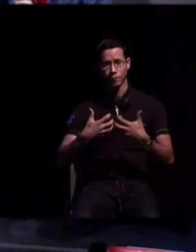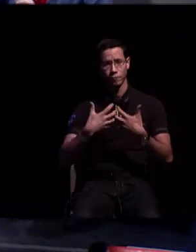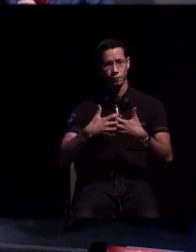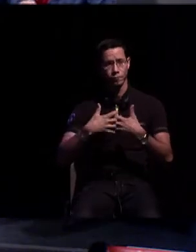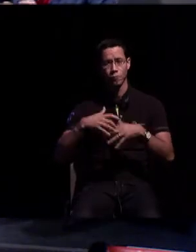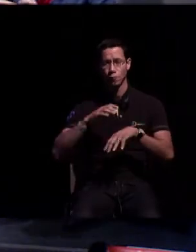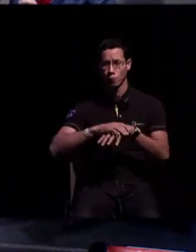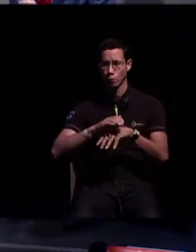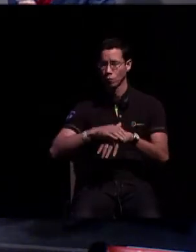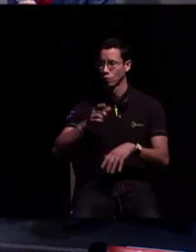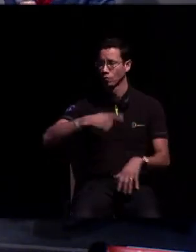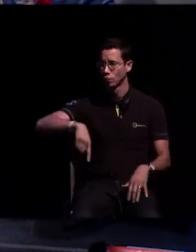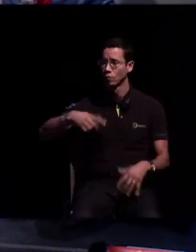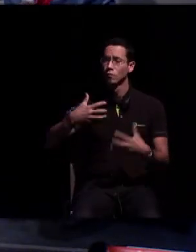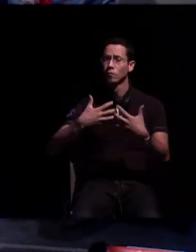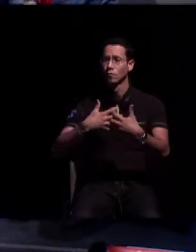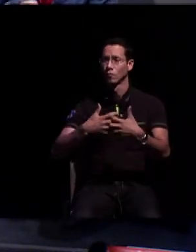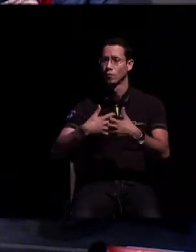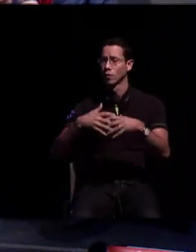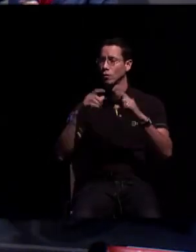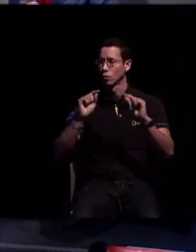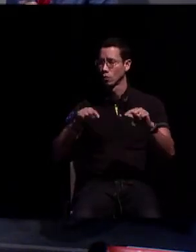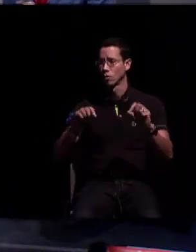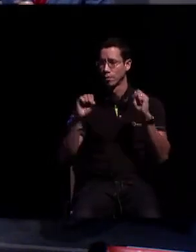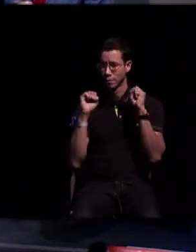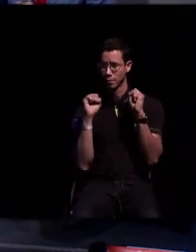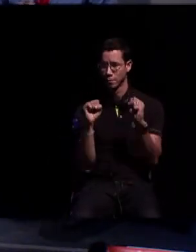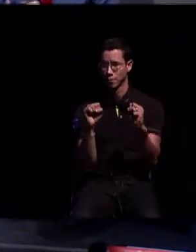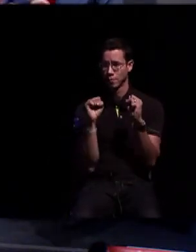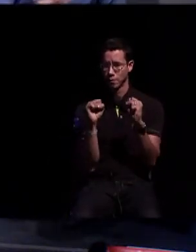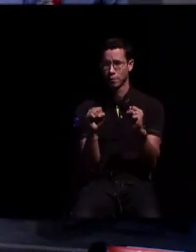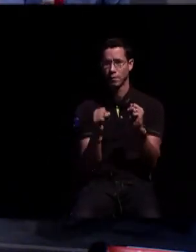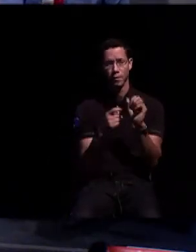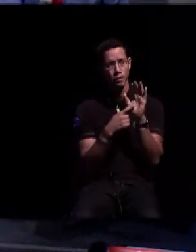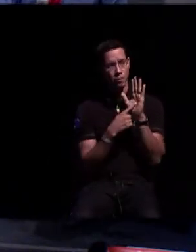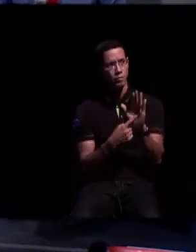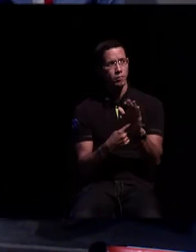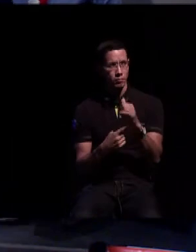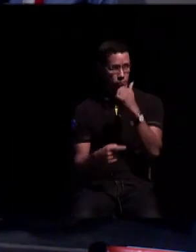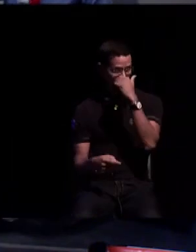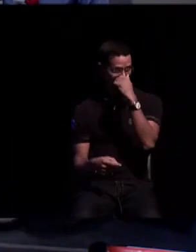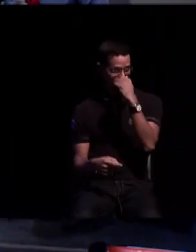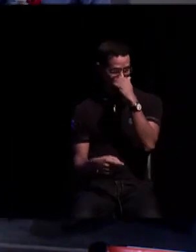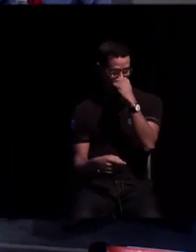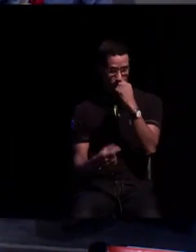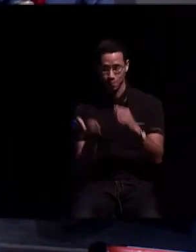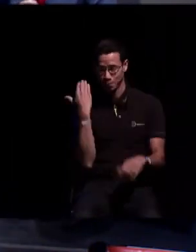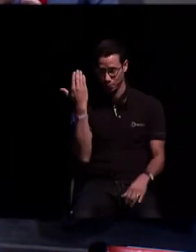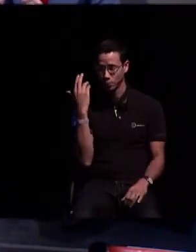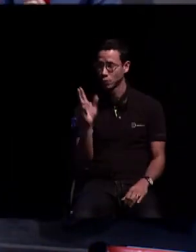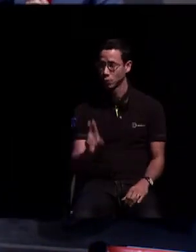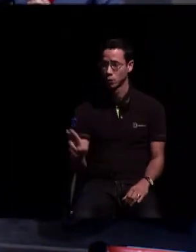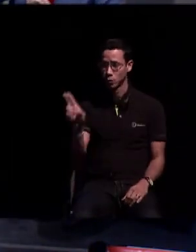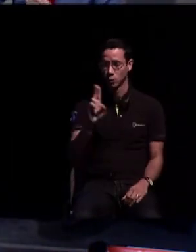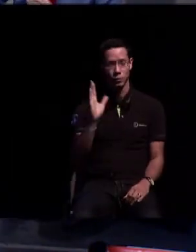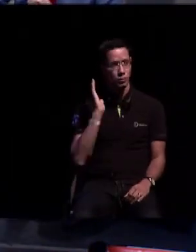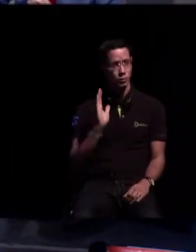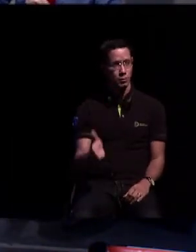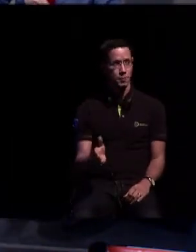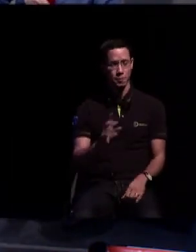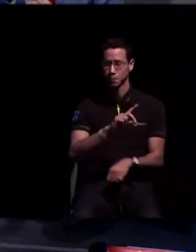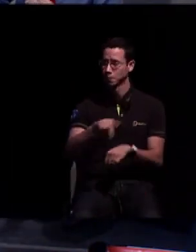Né? Quer dizer, um instrumento, obviamente, onde ela possa mostrar como ela já foi utilizada algumas vezes, né? Que o